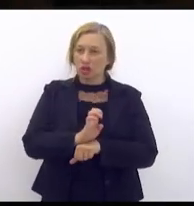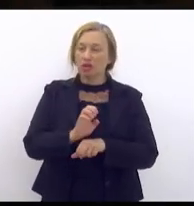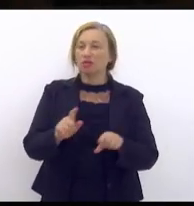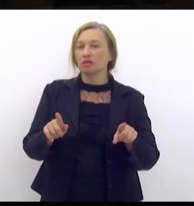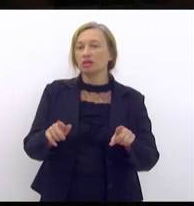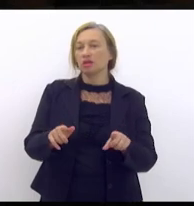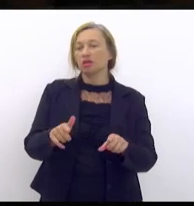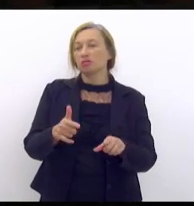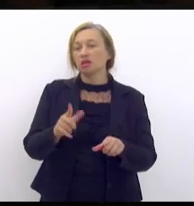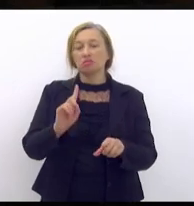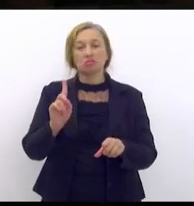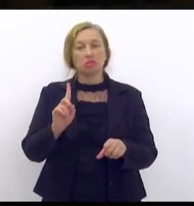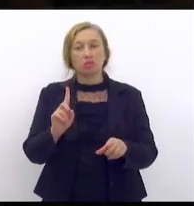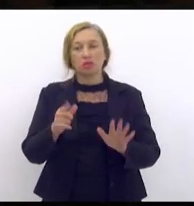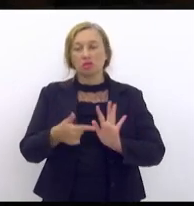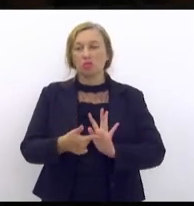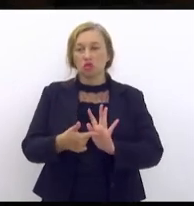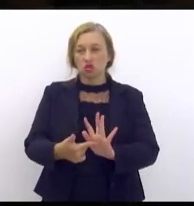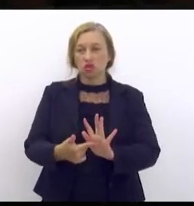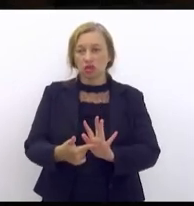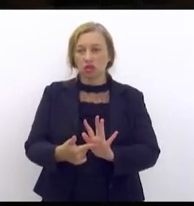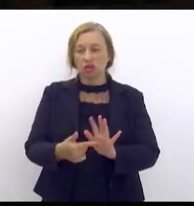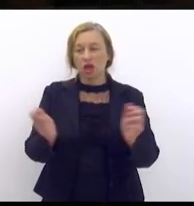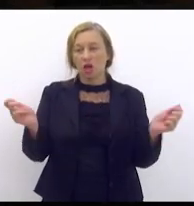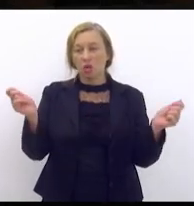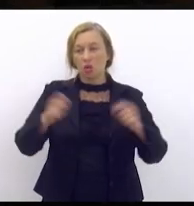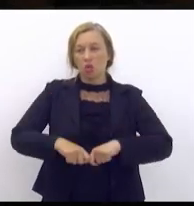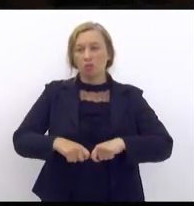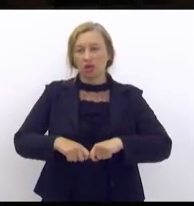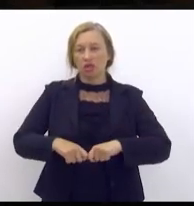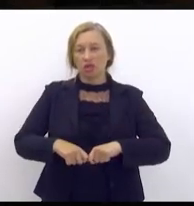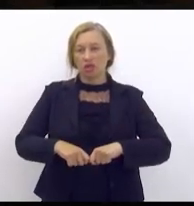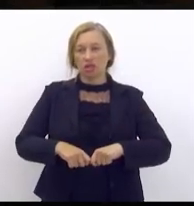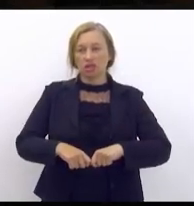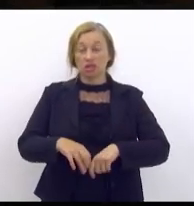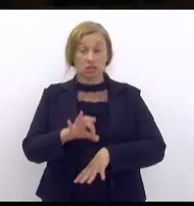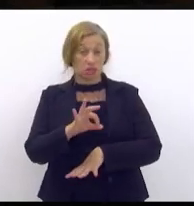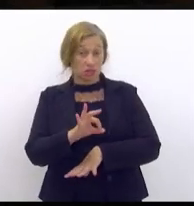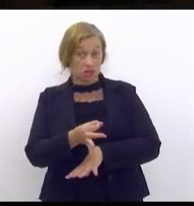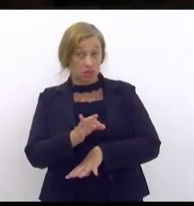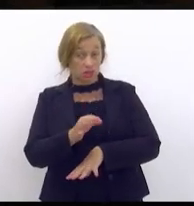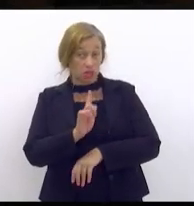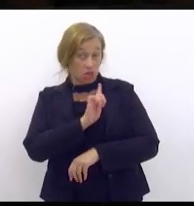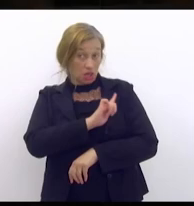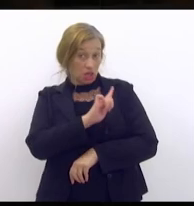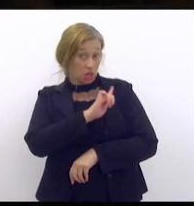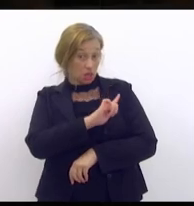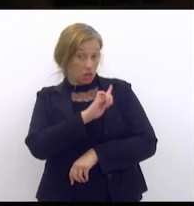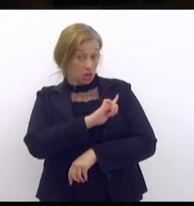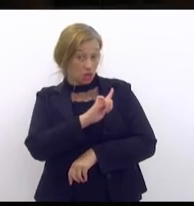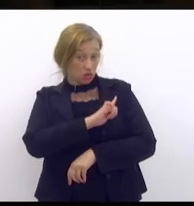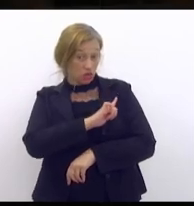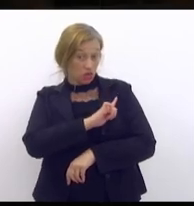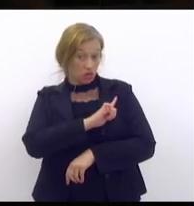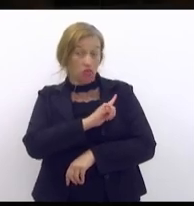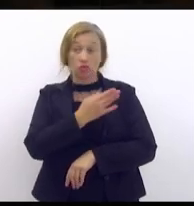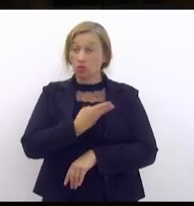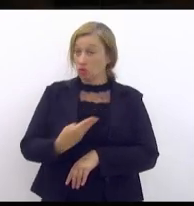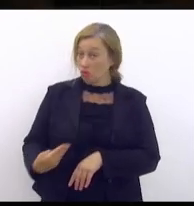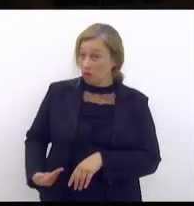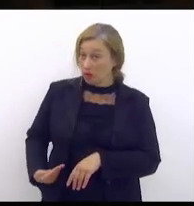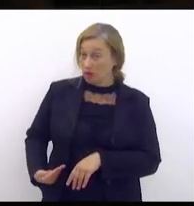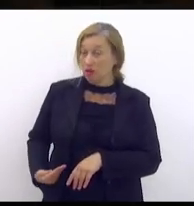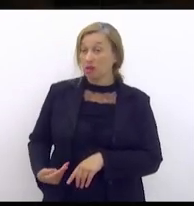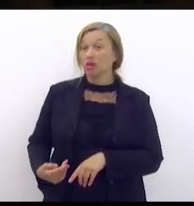não têm demonstrado a competência devida na gestão da coisa pública. E lá